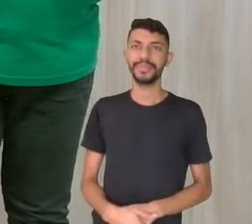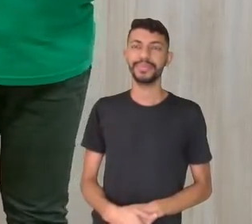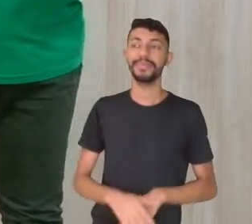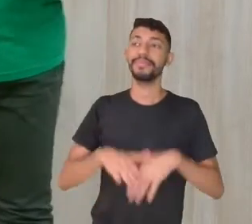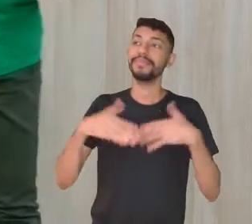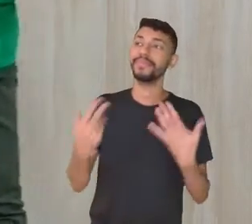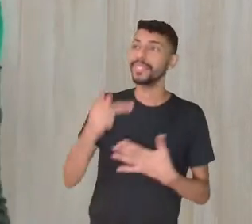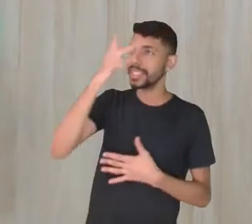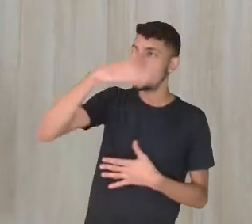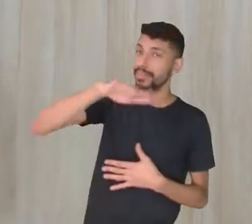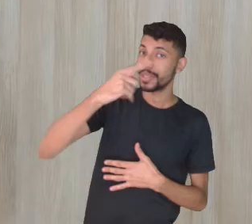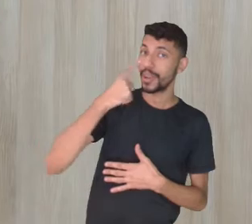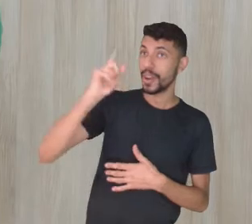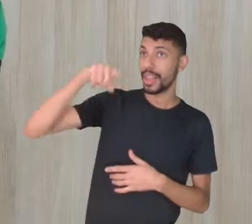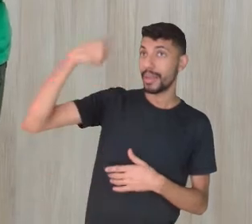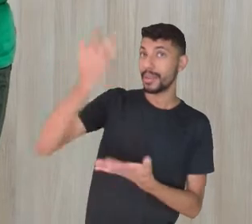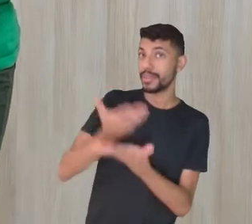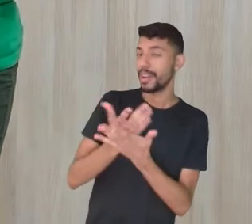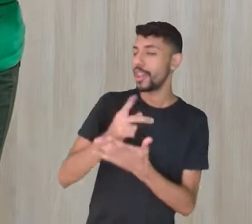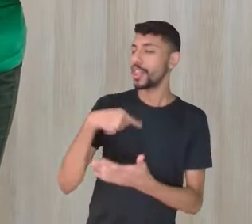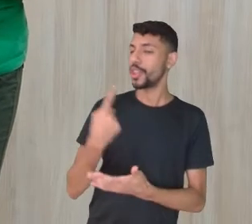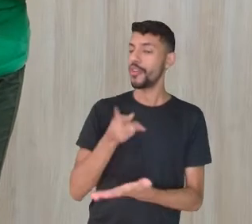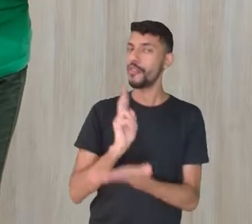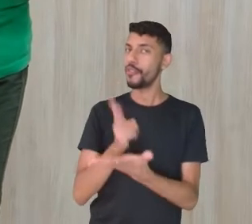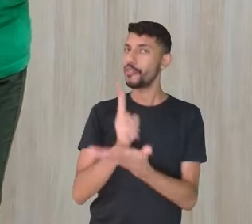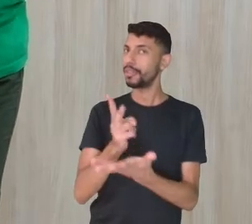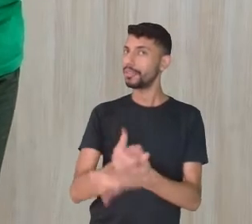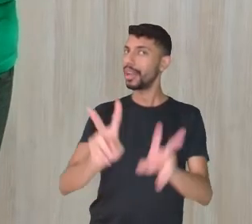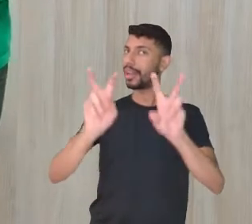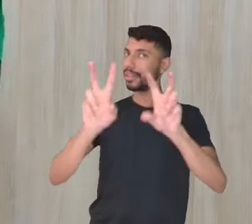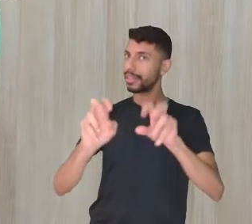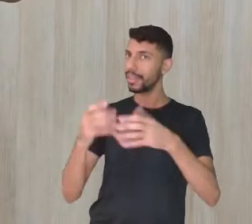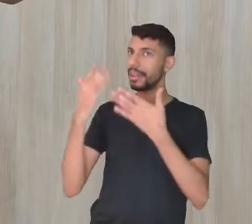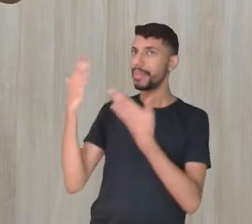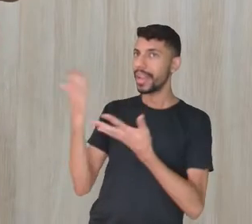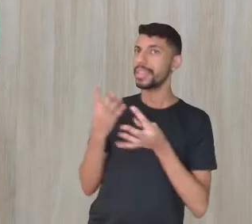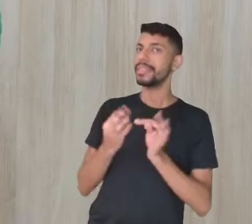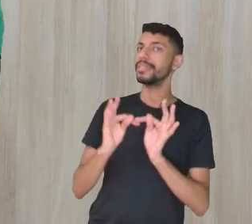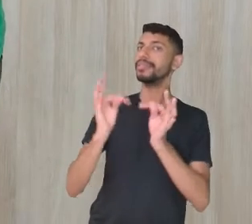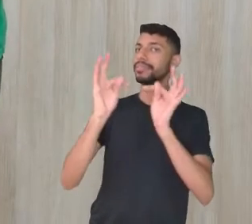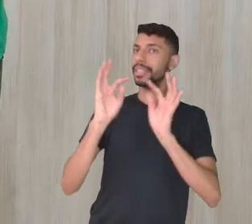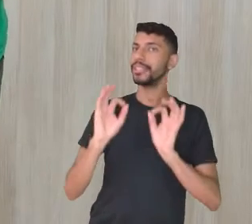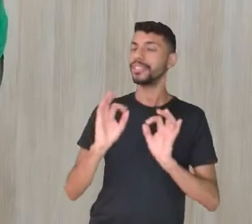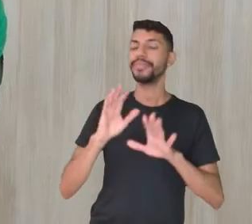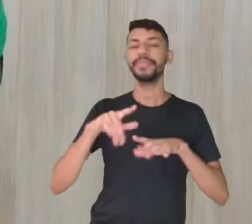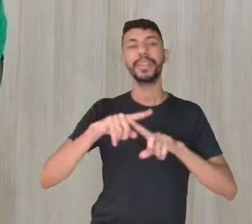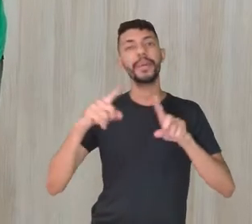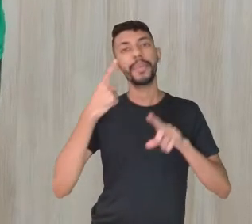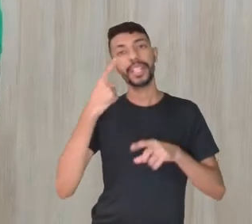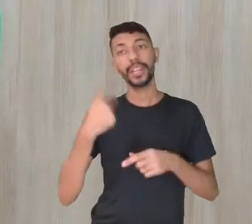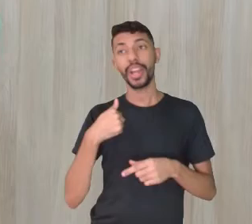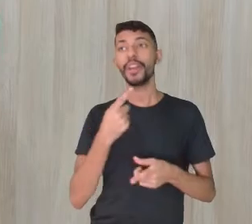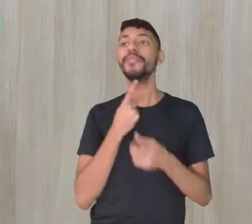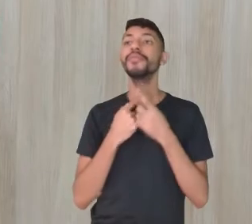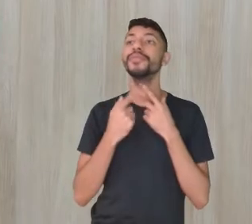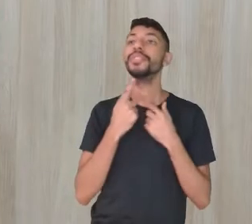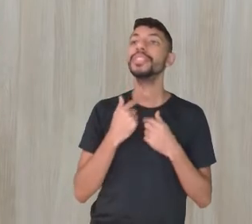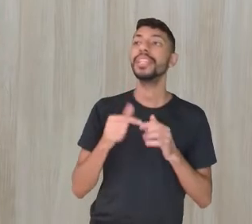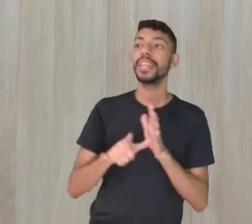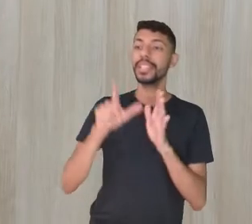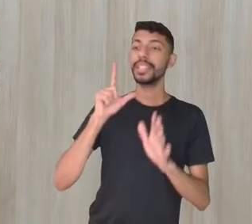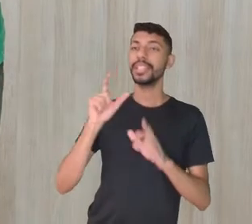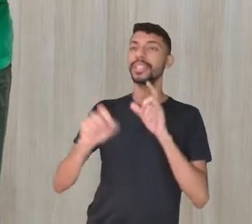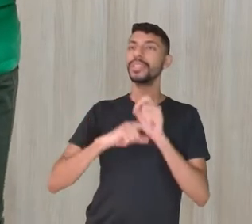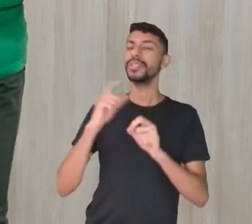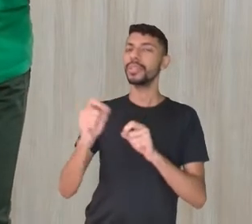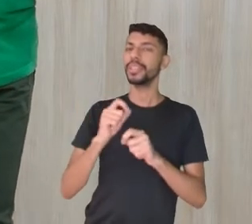Pois é, pessoal. Na próxima aula nós vamos continuar falando ainda sobre inteligência artificial. Mas aí eu gostaria, antes de agradecer a Kilson,